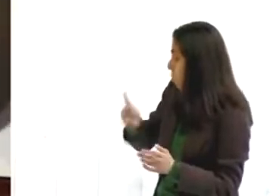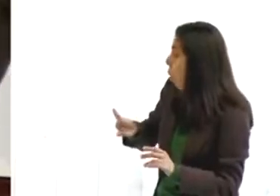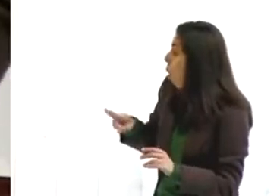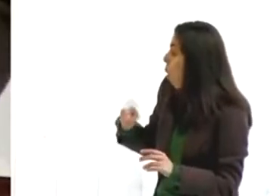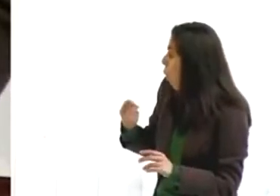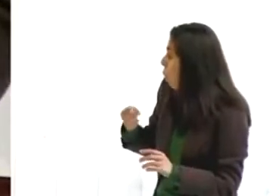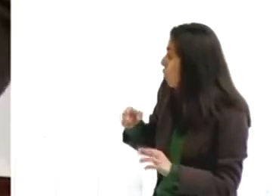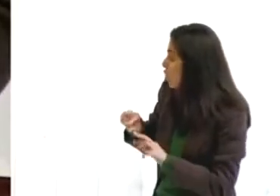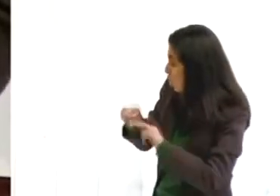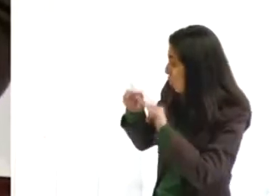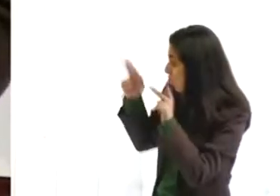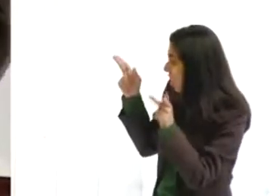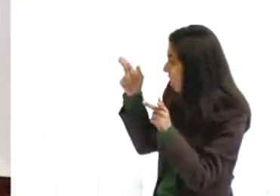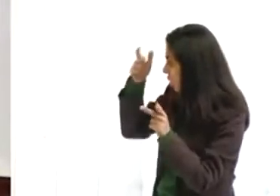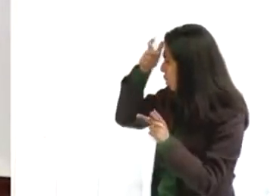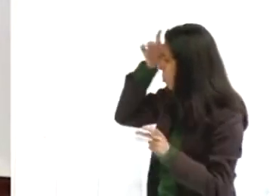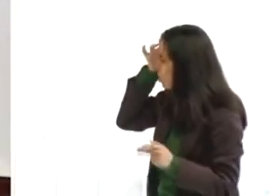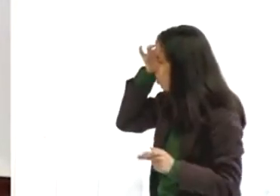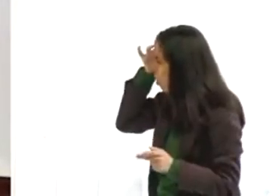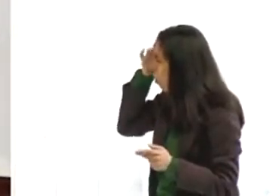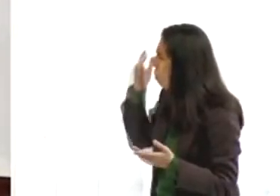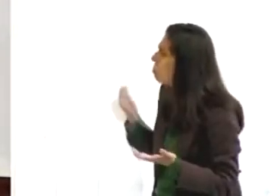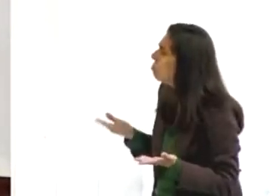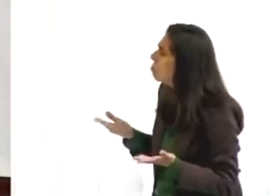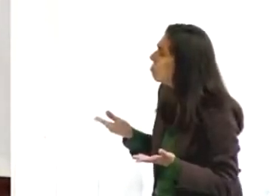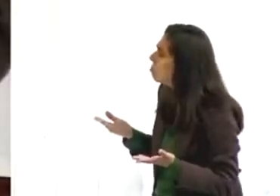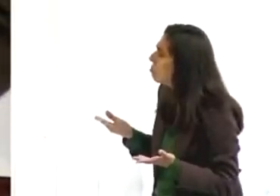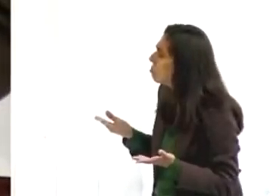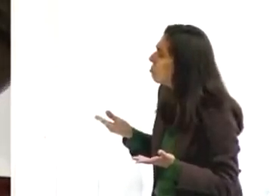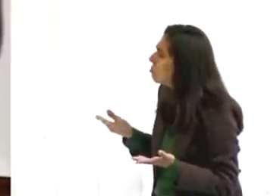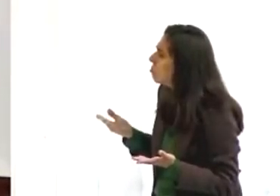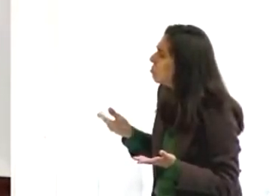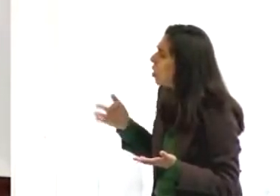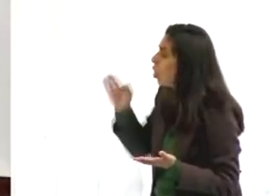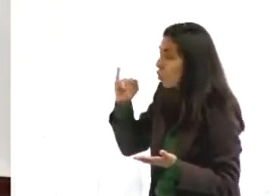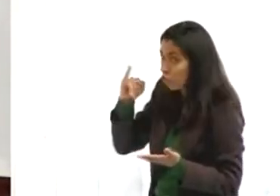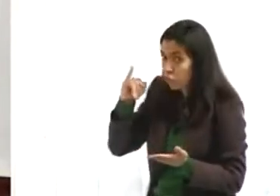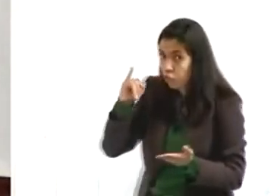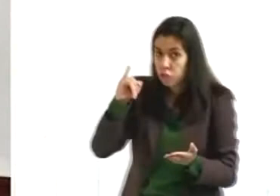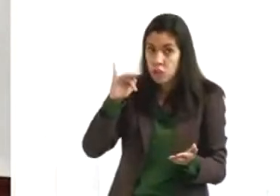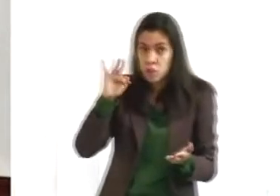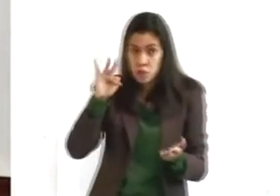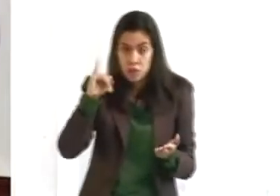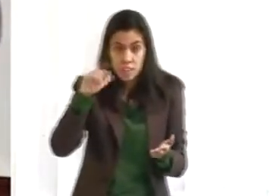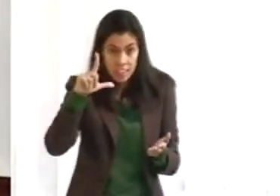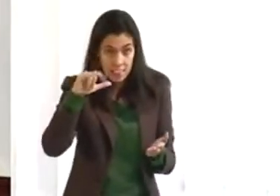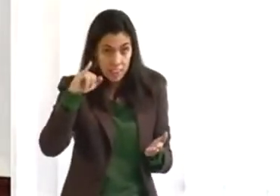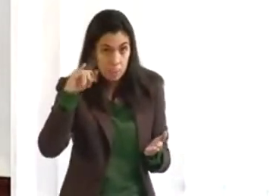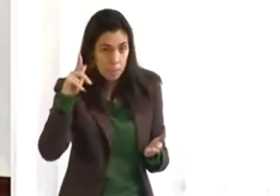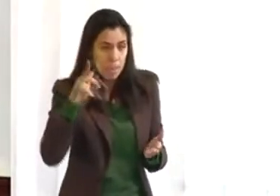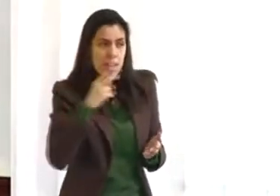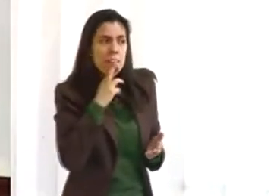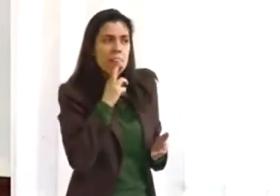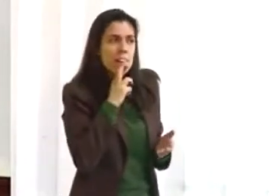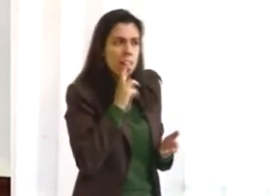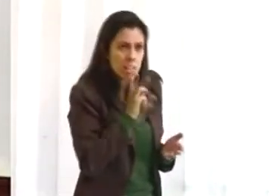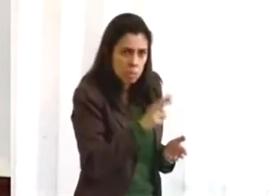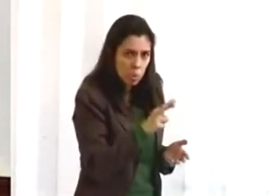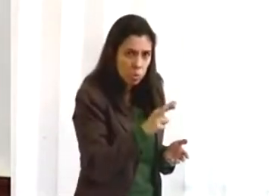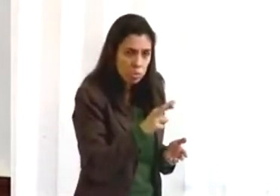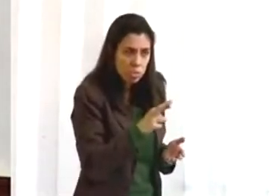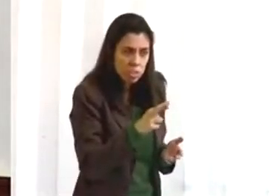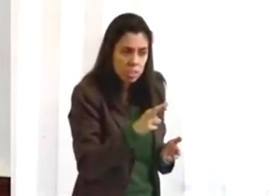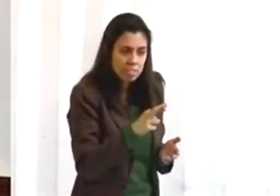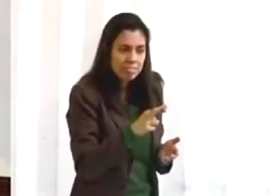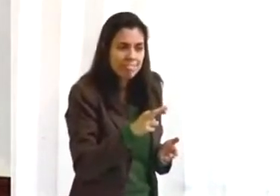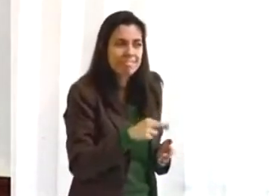Isaías 53, mostrando ali o sacrifício do servo sofredor. Hoje à noite você vai ter uma pregação sobre isso. Quem é o servo